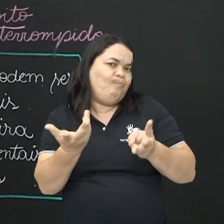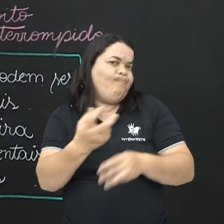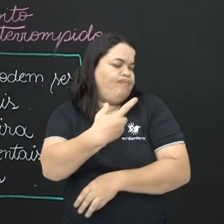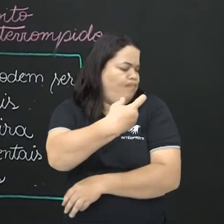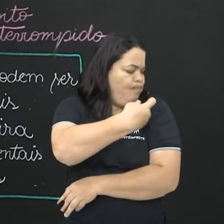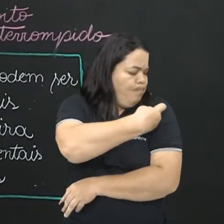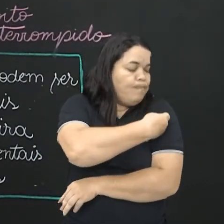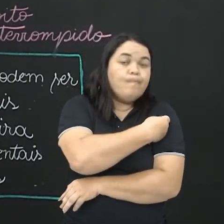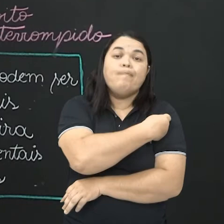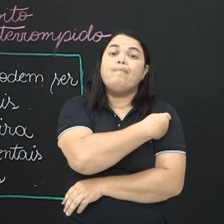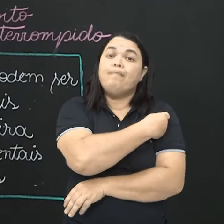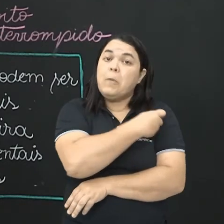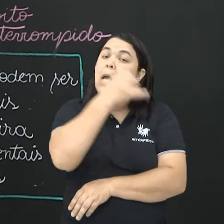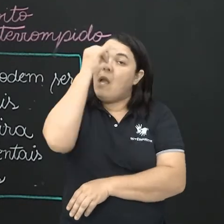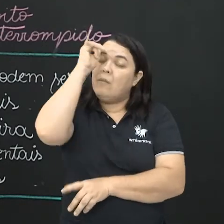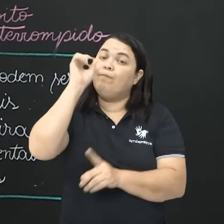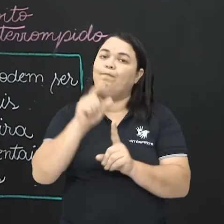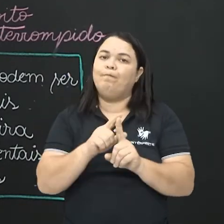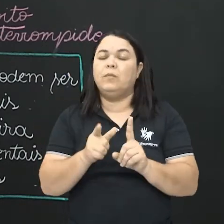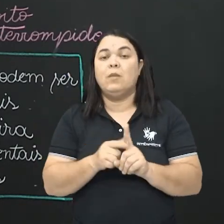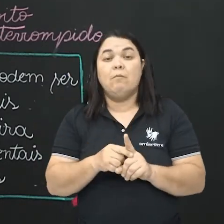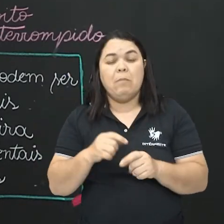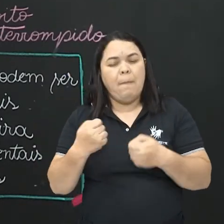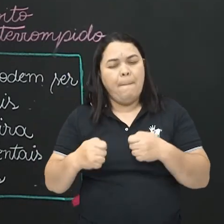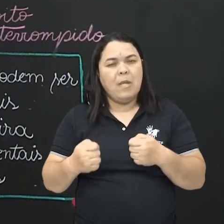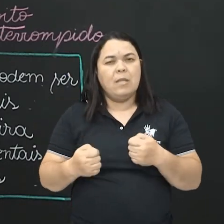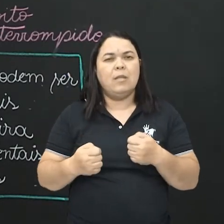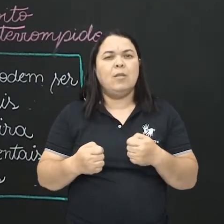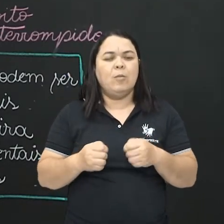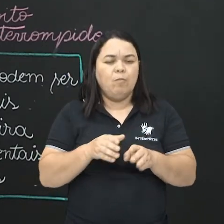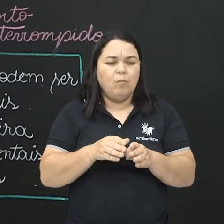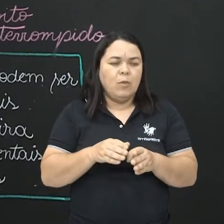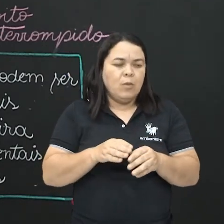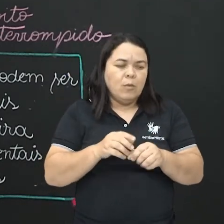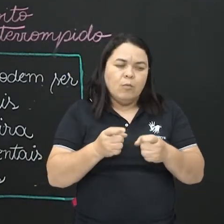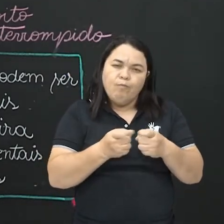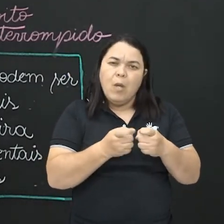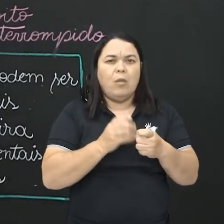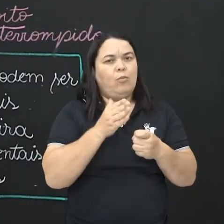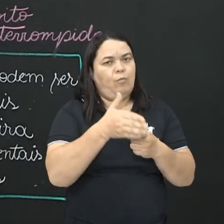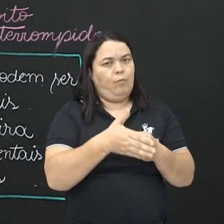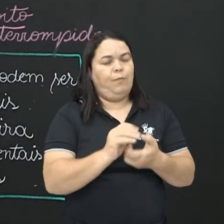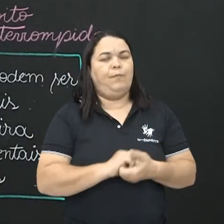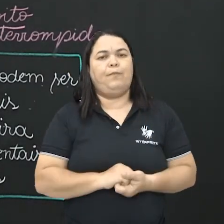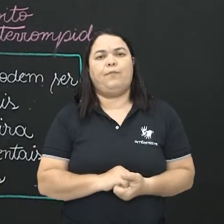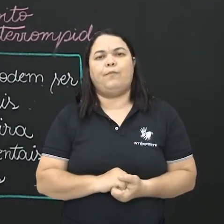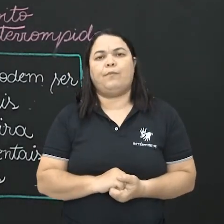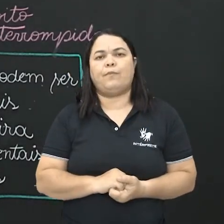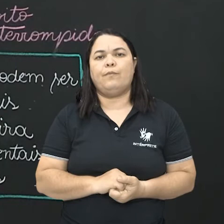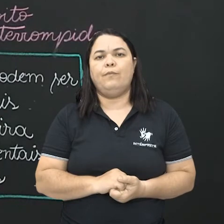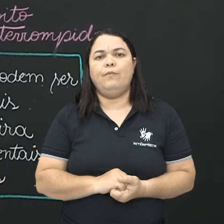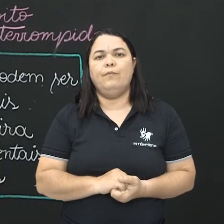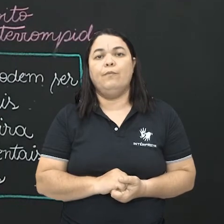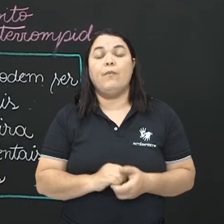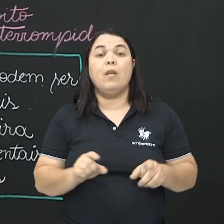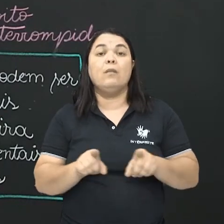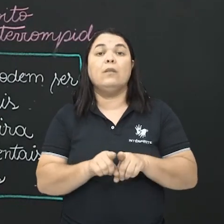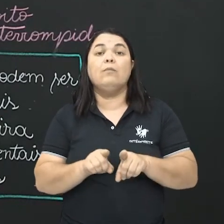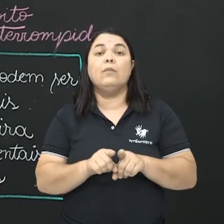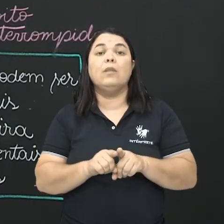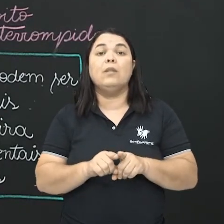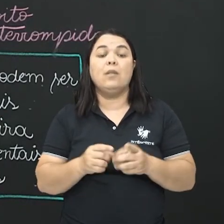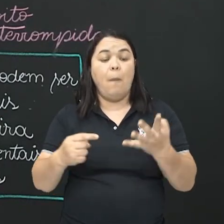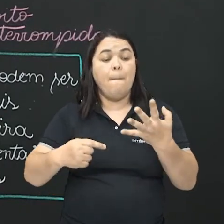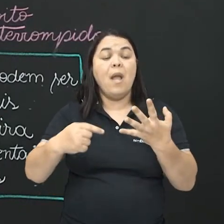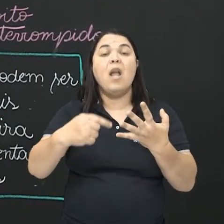que ser tomado, uma decisão em conjunto aí com os médicos. E aí a gente vai para a categoria que são os